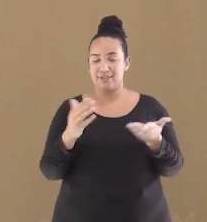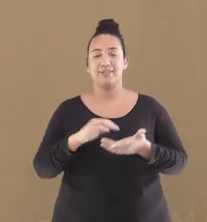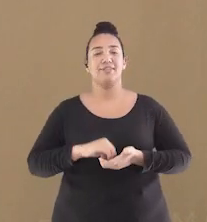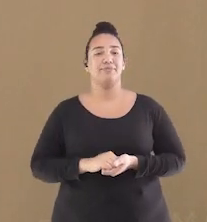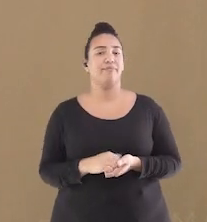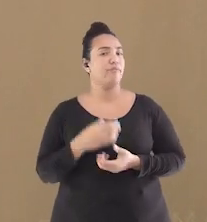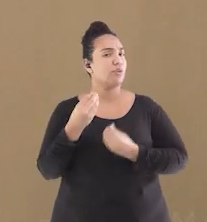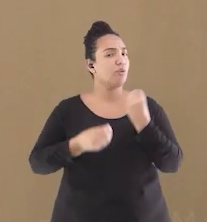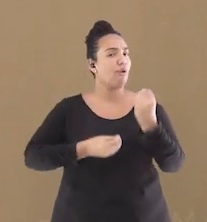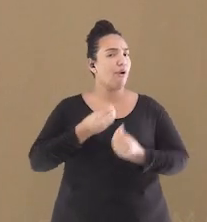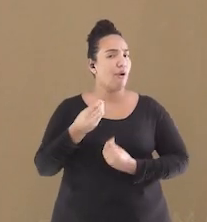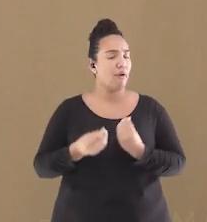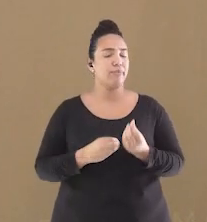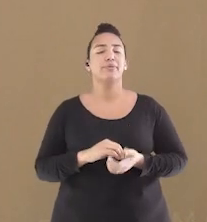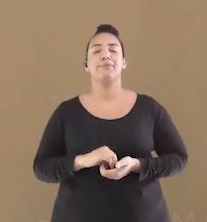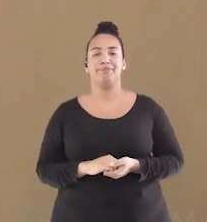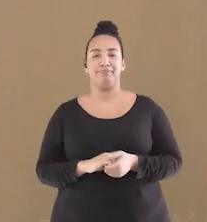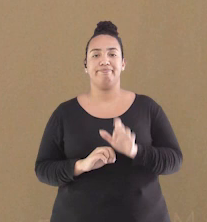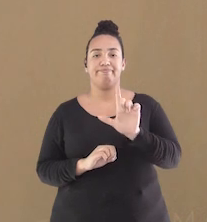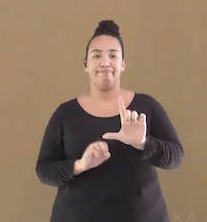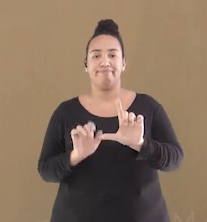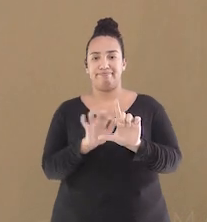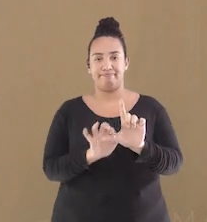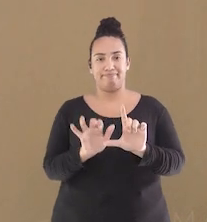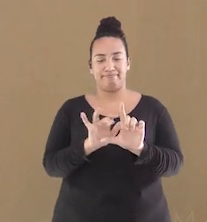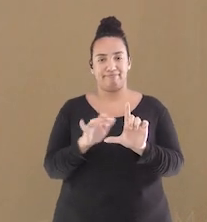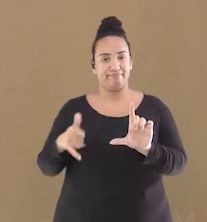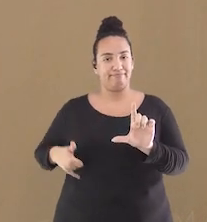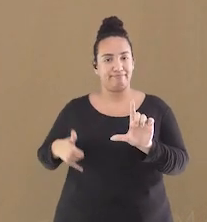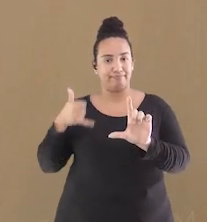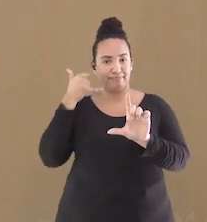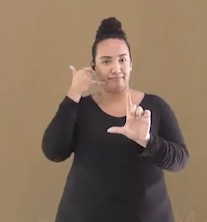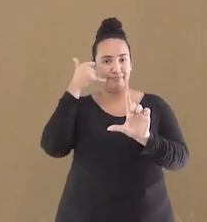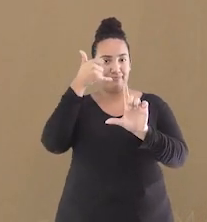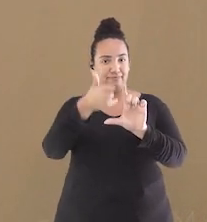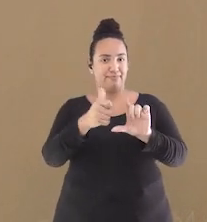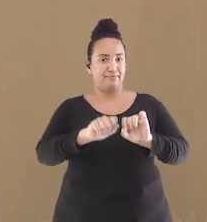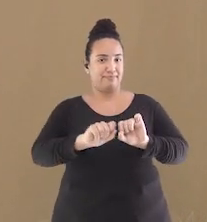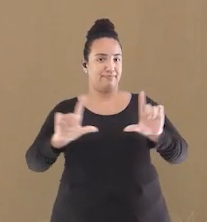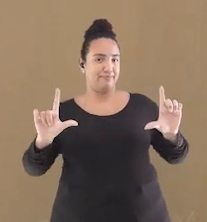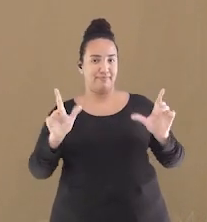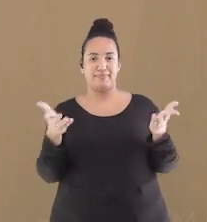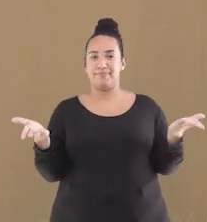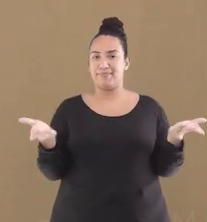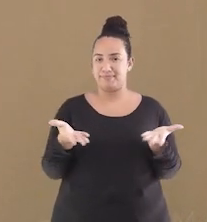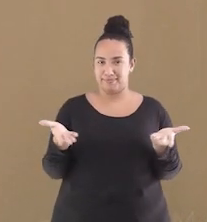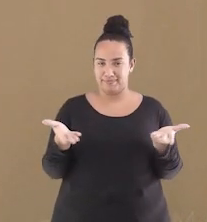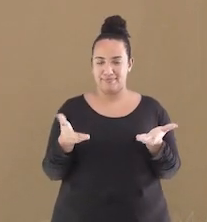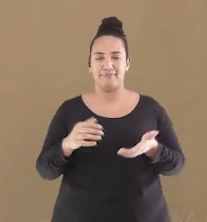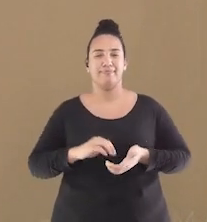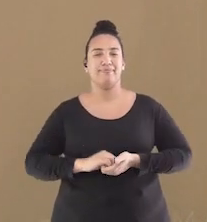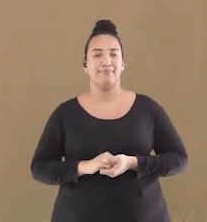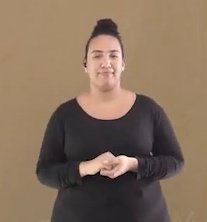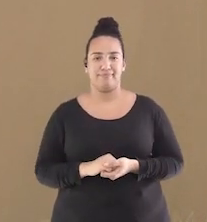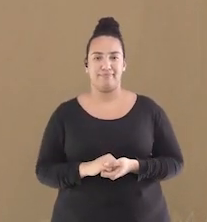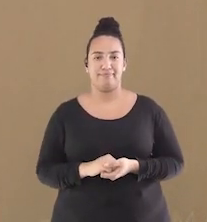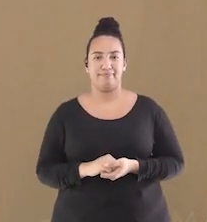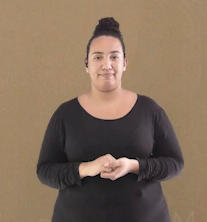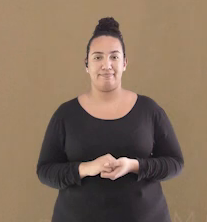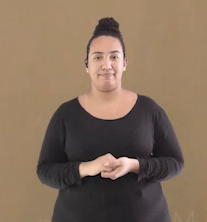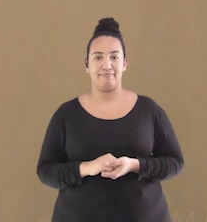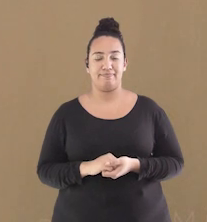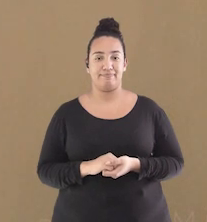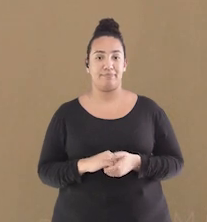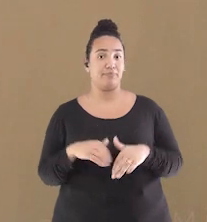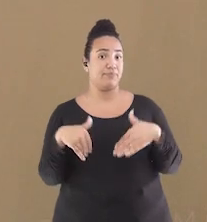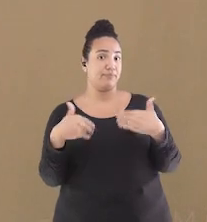Para isso, é só apontar o celular para o QR Code que aparece na sua tela e marcar a sua presença.